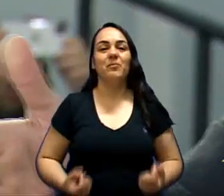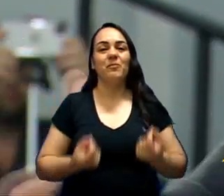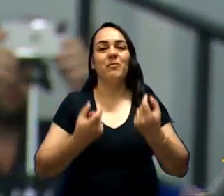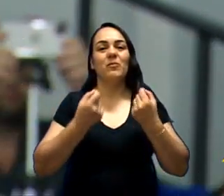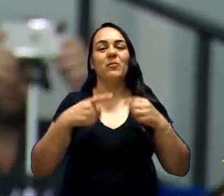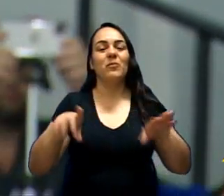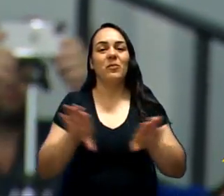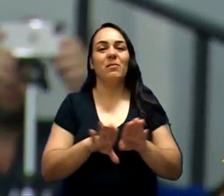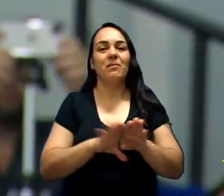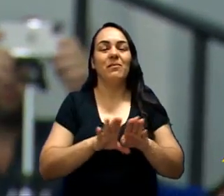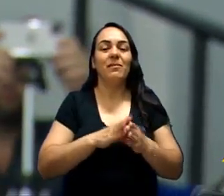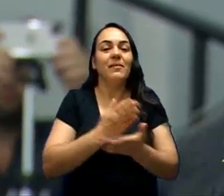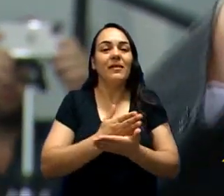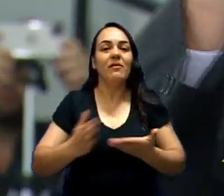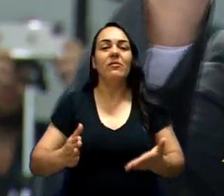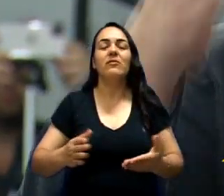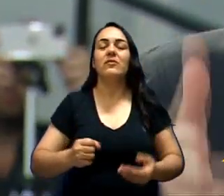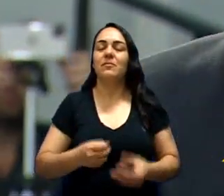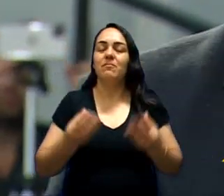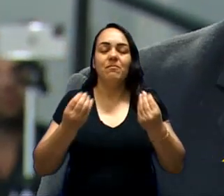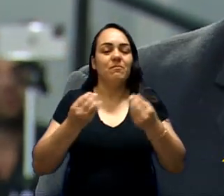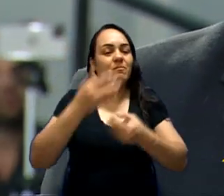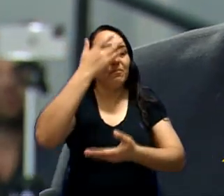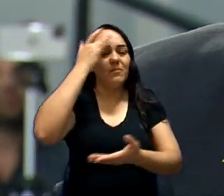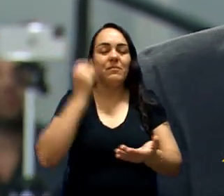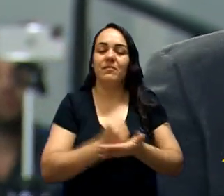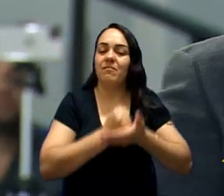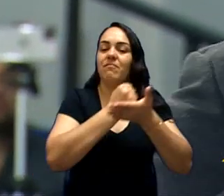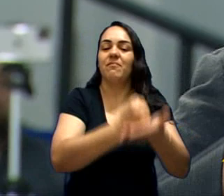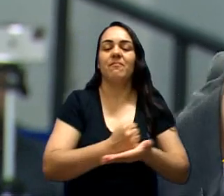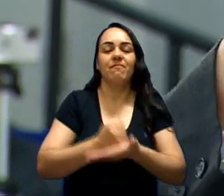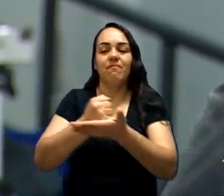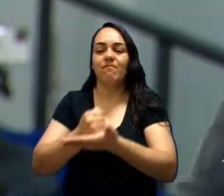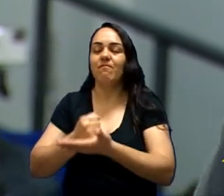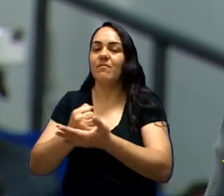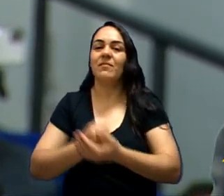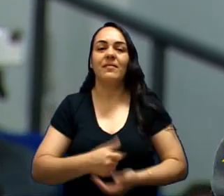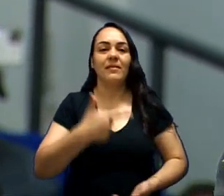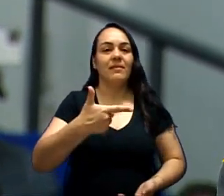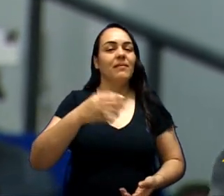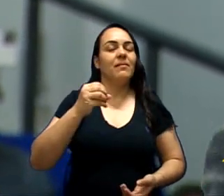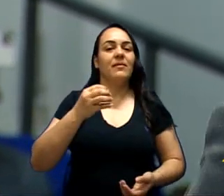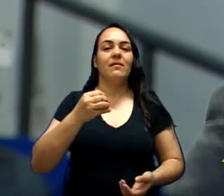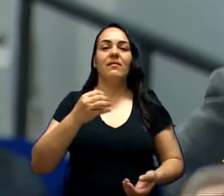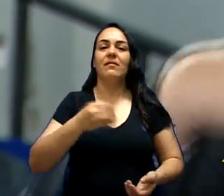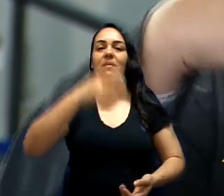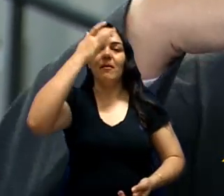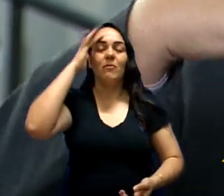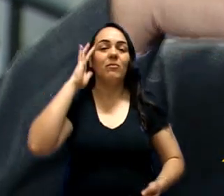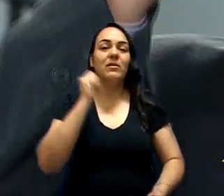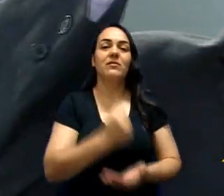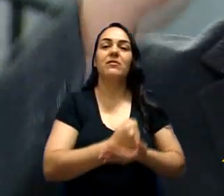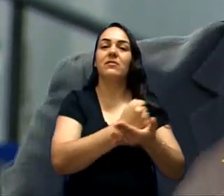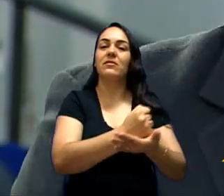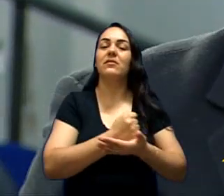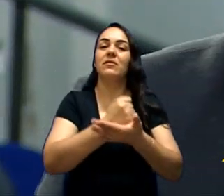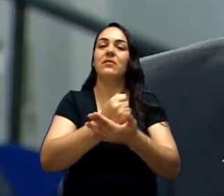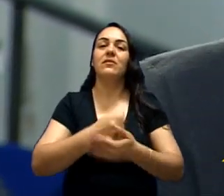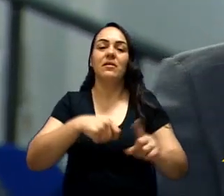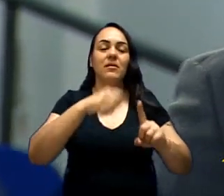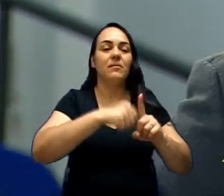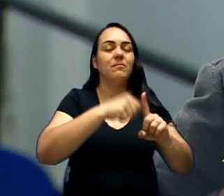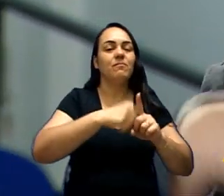começou aos poucos e já ajudou muita gente, Dini. Tem mais de 100 pessoas sendo ajudadas ao